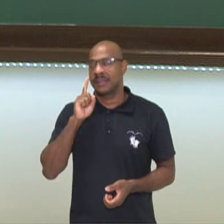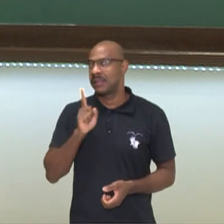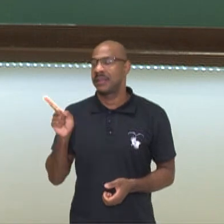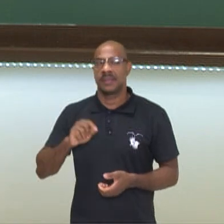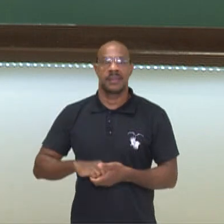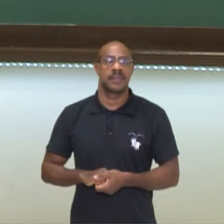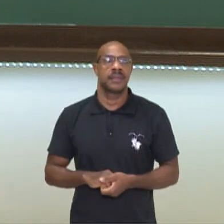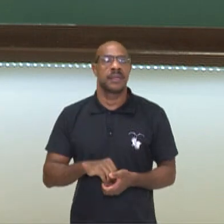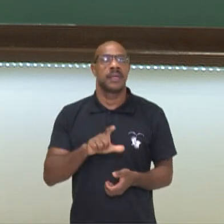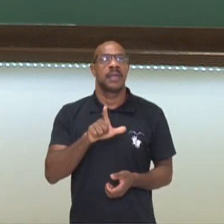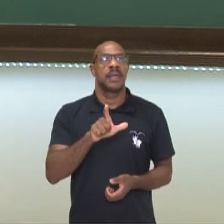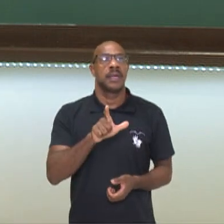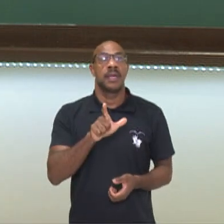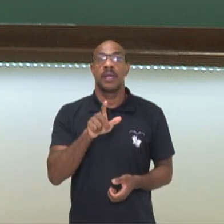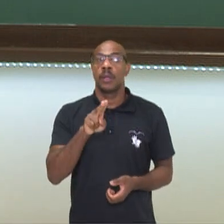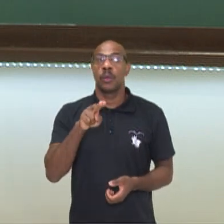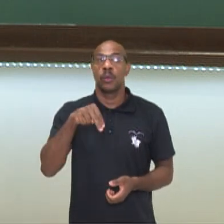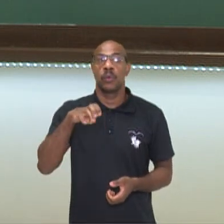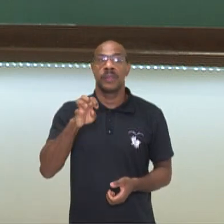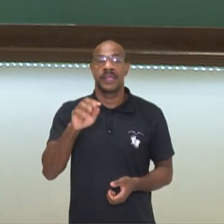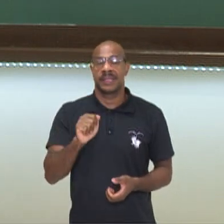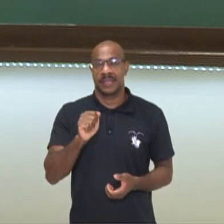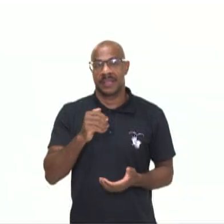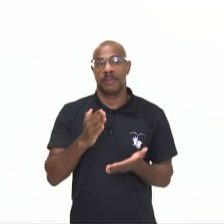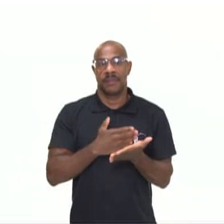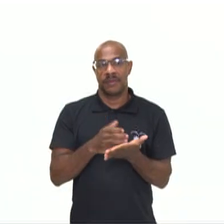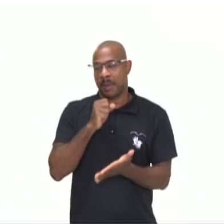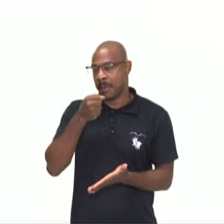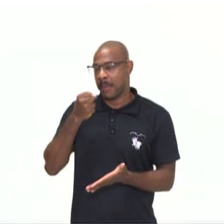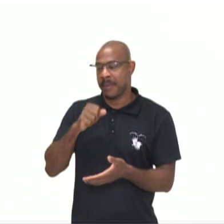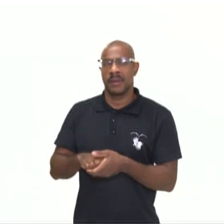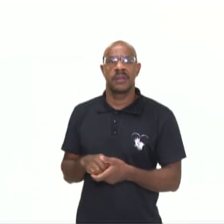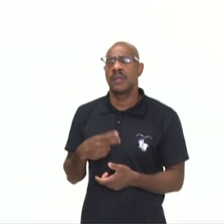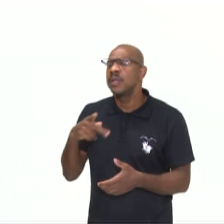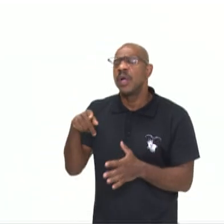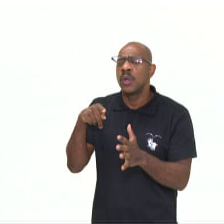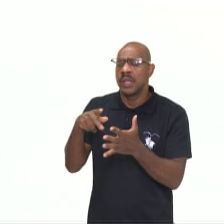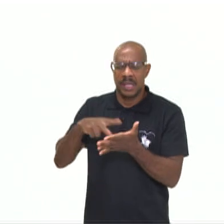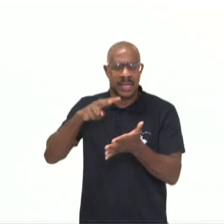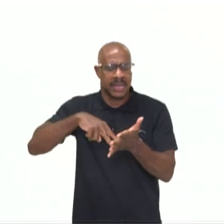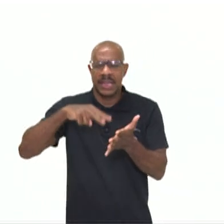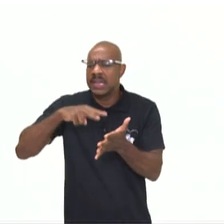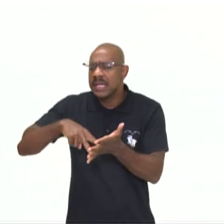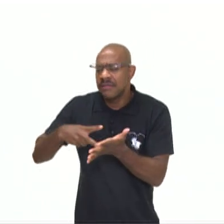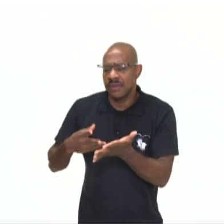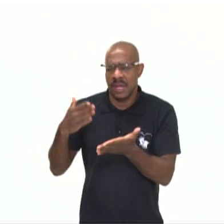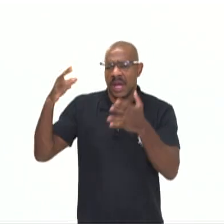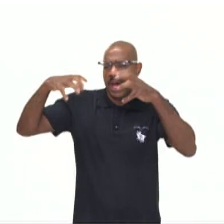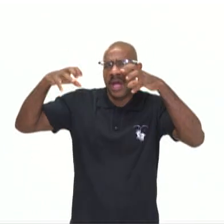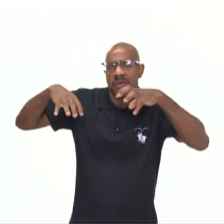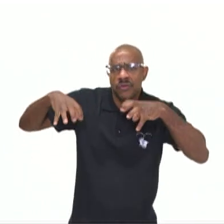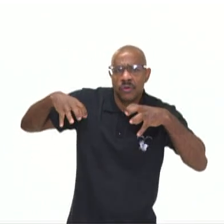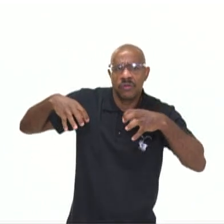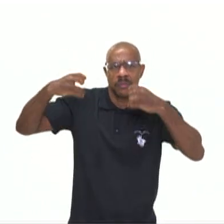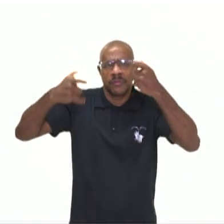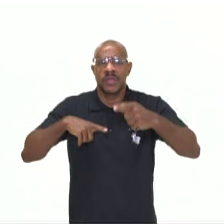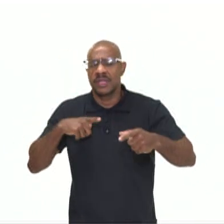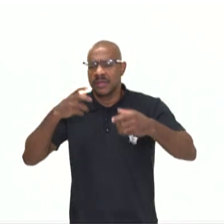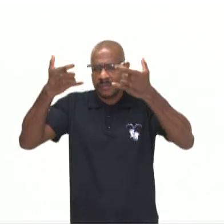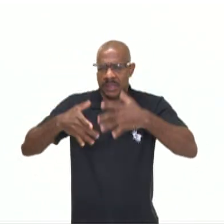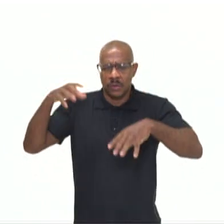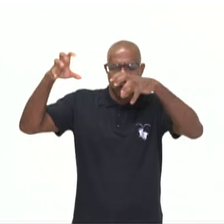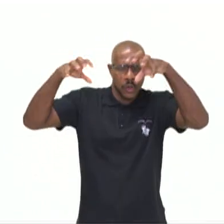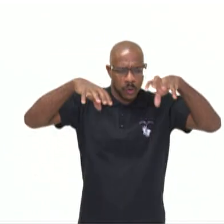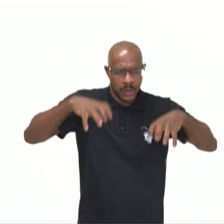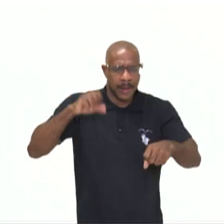quem tá entrevistando é o lunetas que tá aqui no seu livro A chuva pasmada você também fala de lugar onde